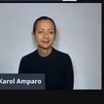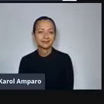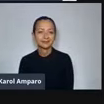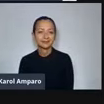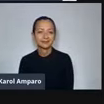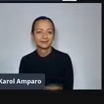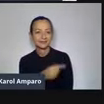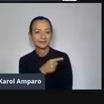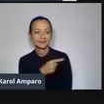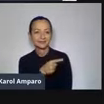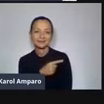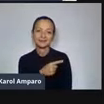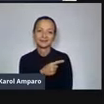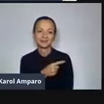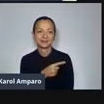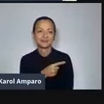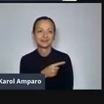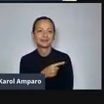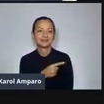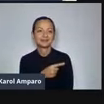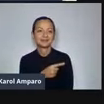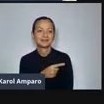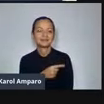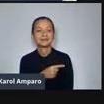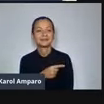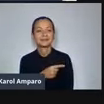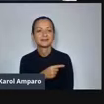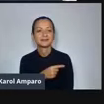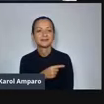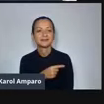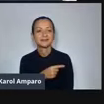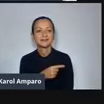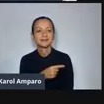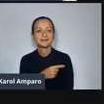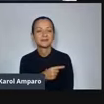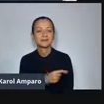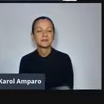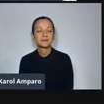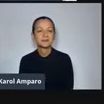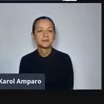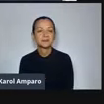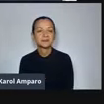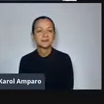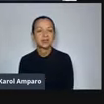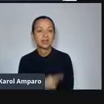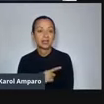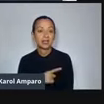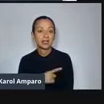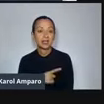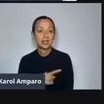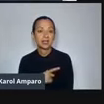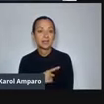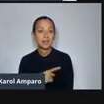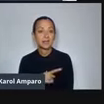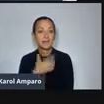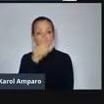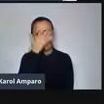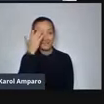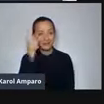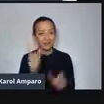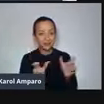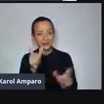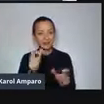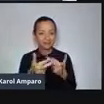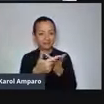Isso. Aí também, olha, eu quero deixar claro, tem diversos seres humanos aí